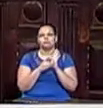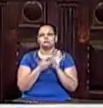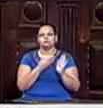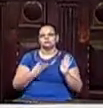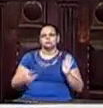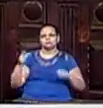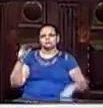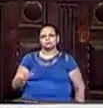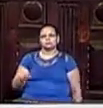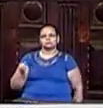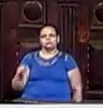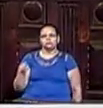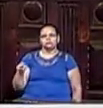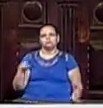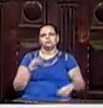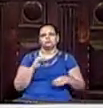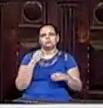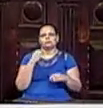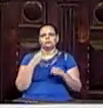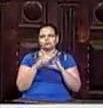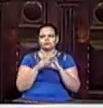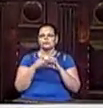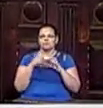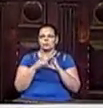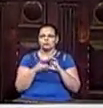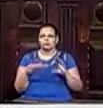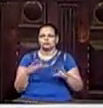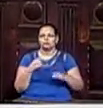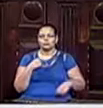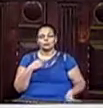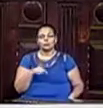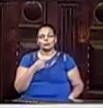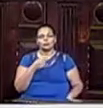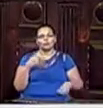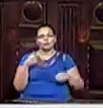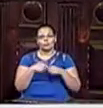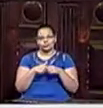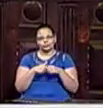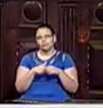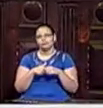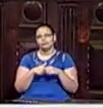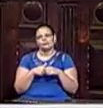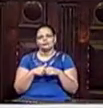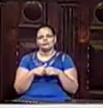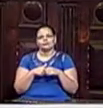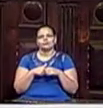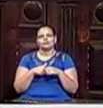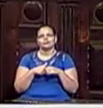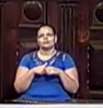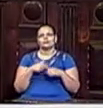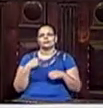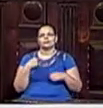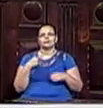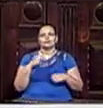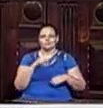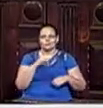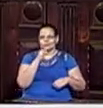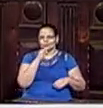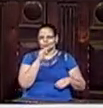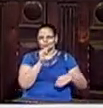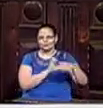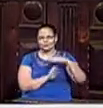Executivo permitindo que o combustível fosse tributado nos postos